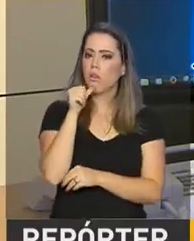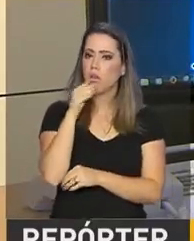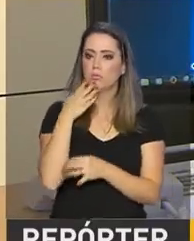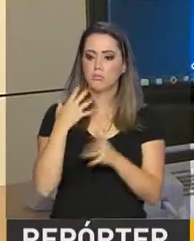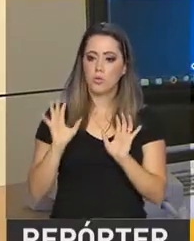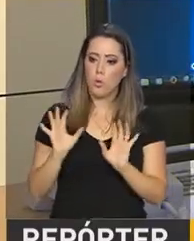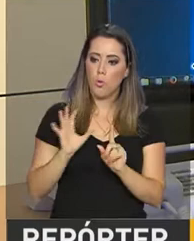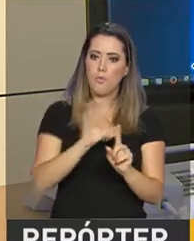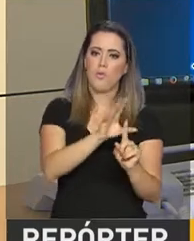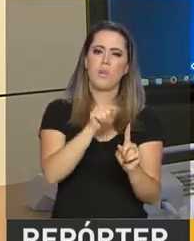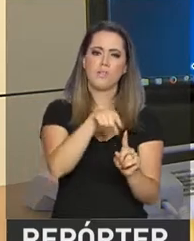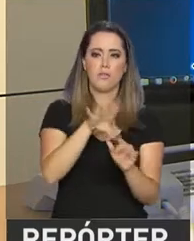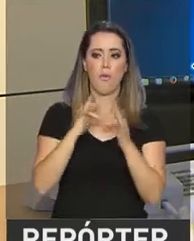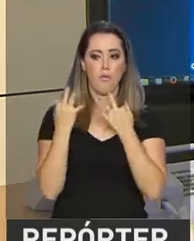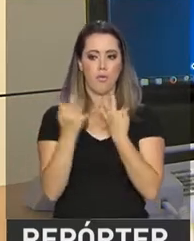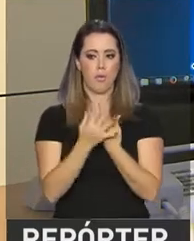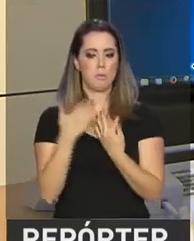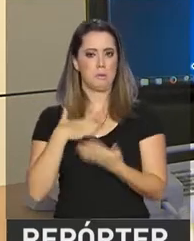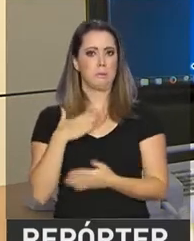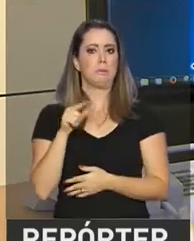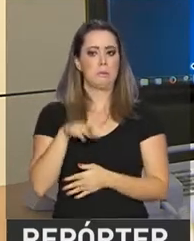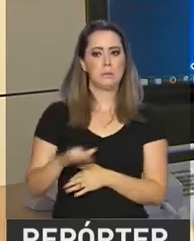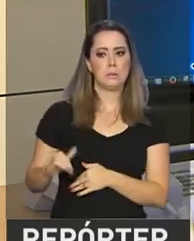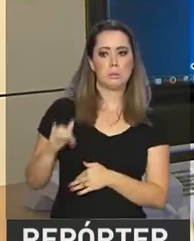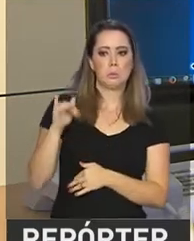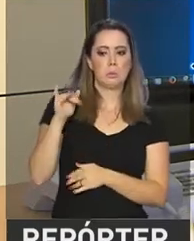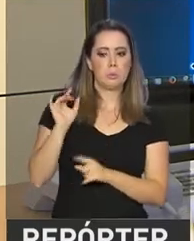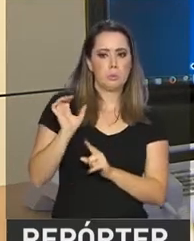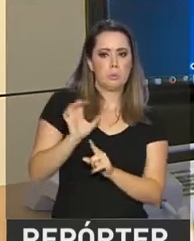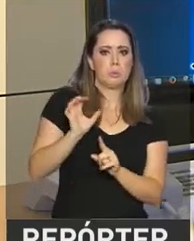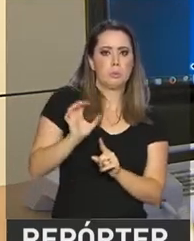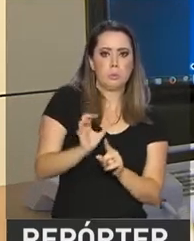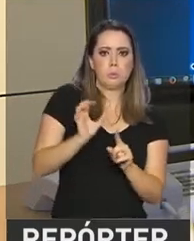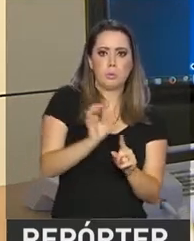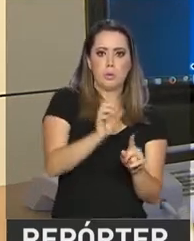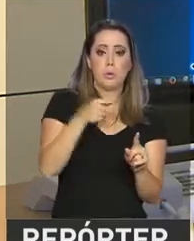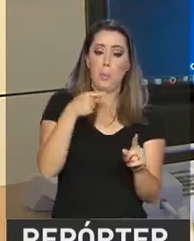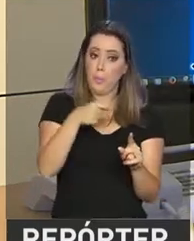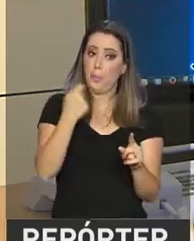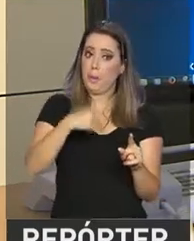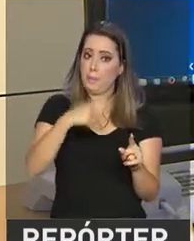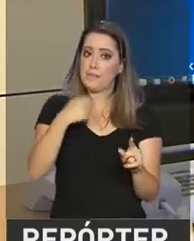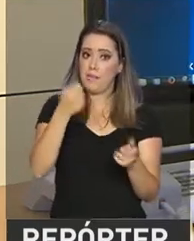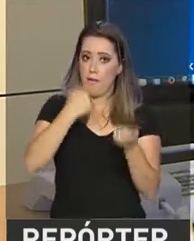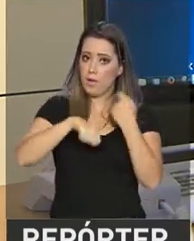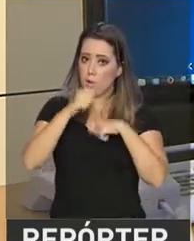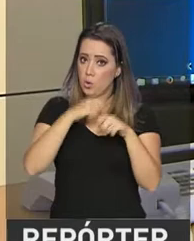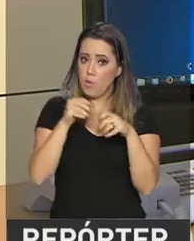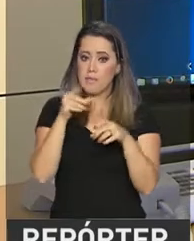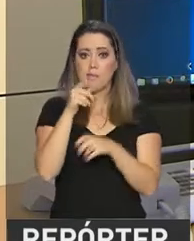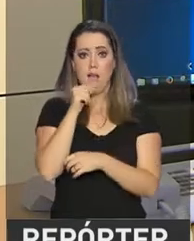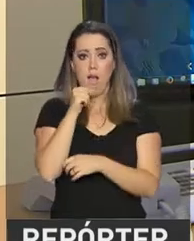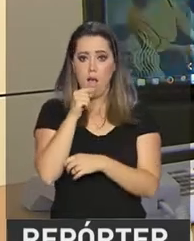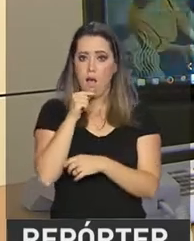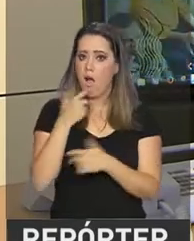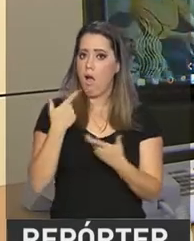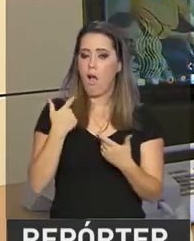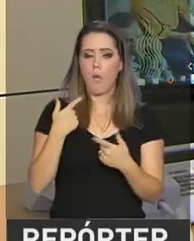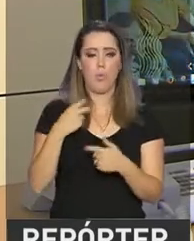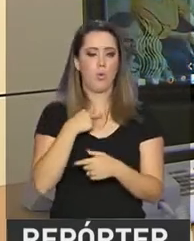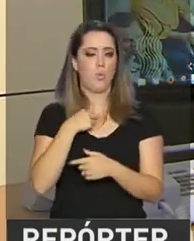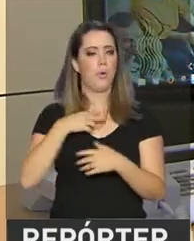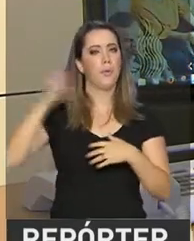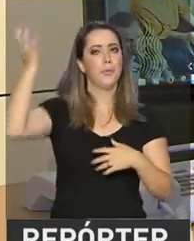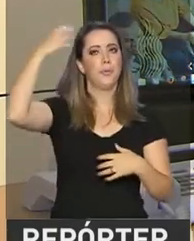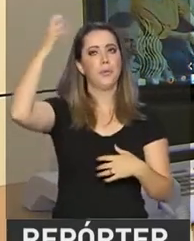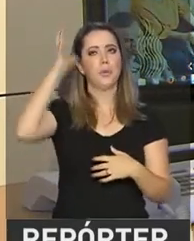uma influência familiar, desde a minha infância, né? Já que a gente tinha políticas internas de não ter banhos demorados,